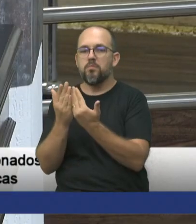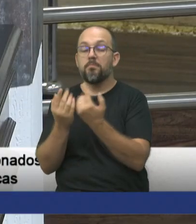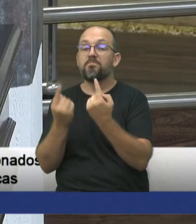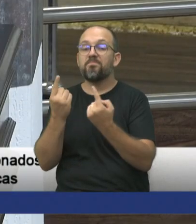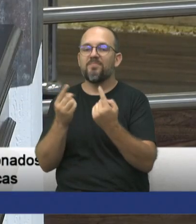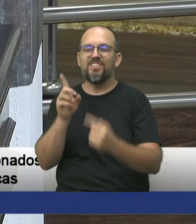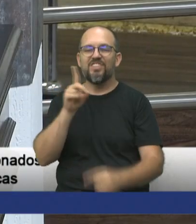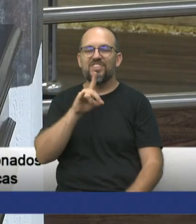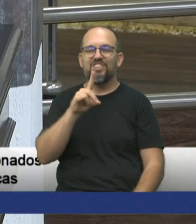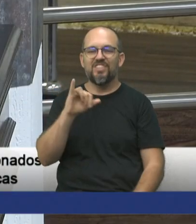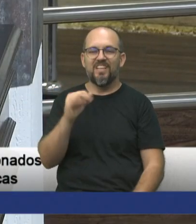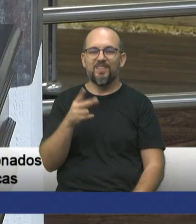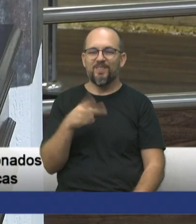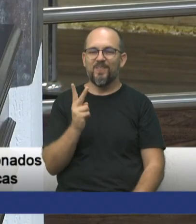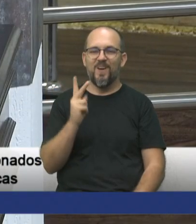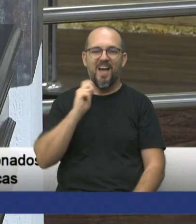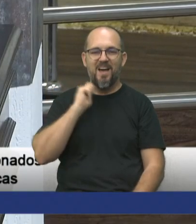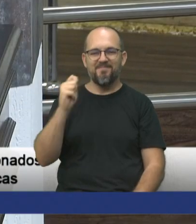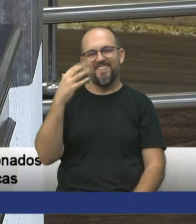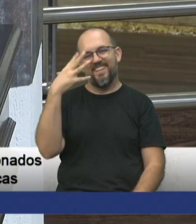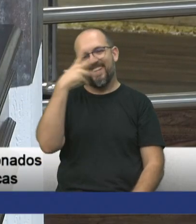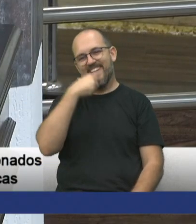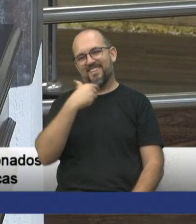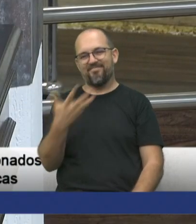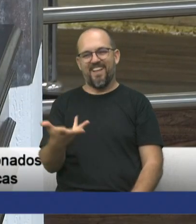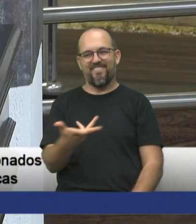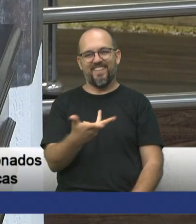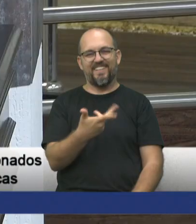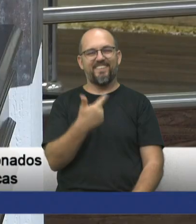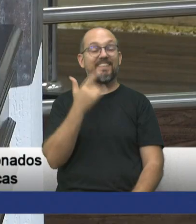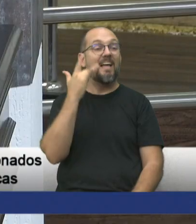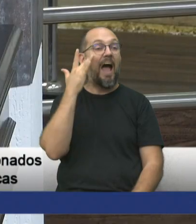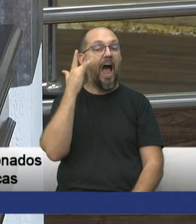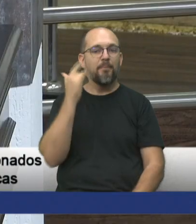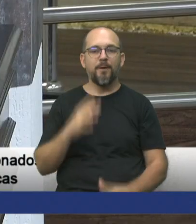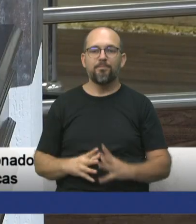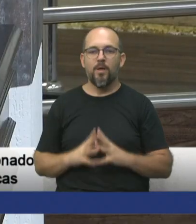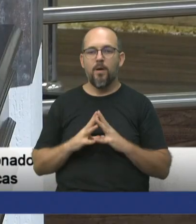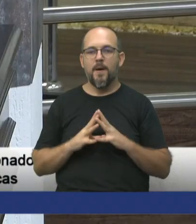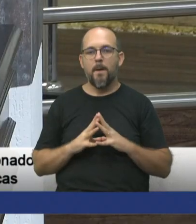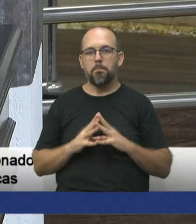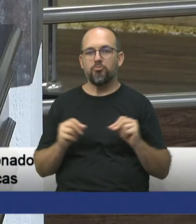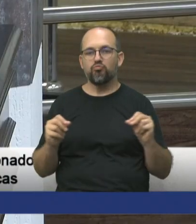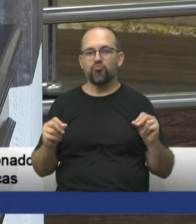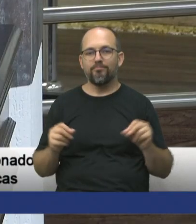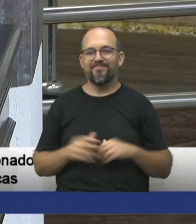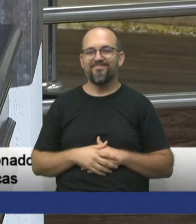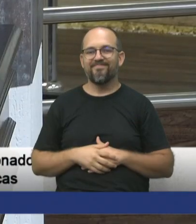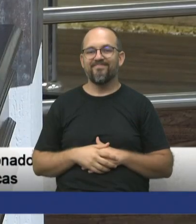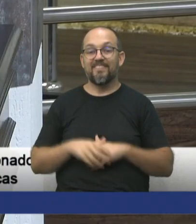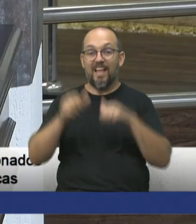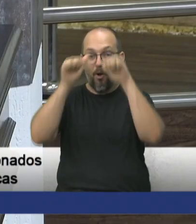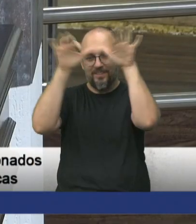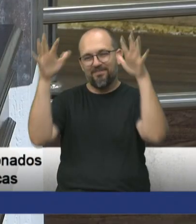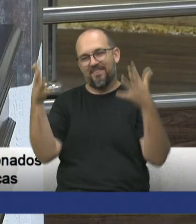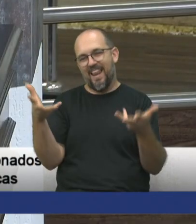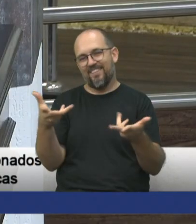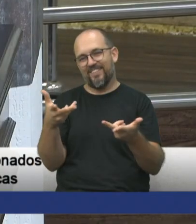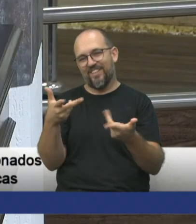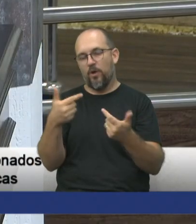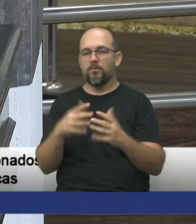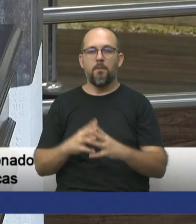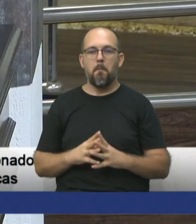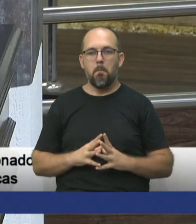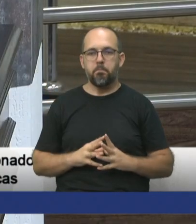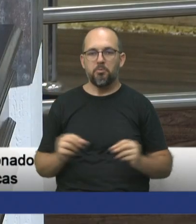Só que depois tudo some. Tudo some. O direito some, a beleza do autismo some. O